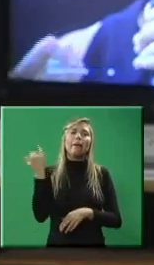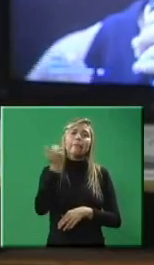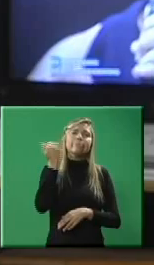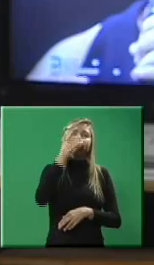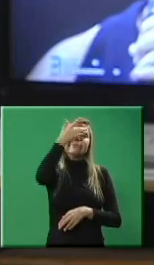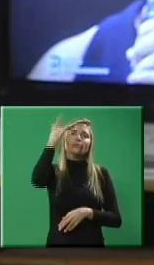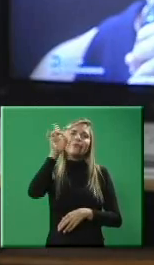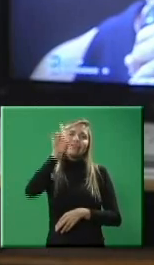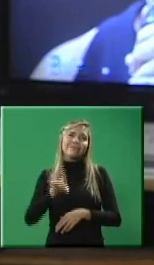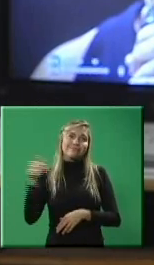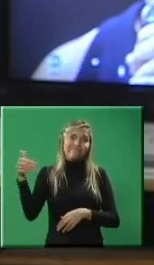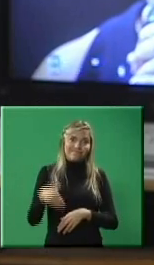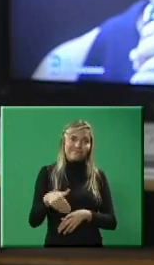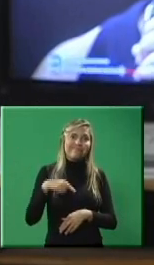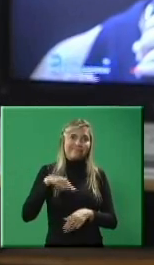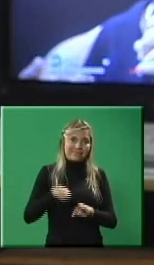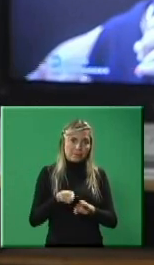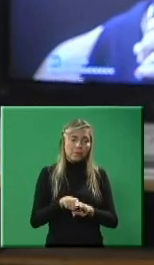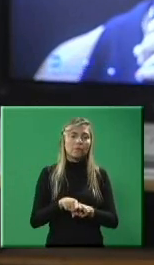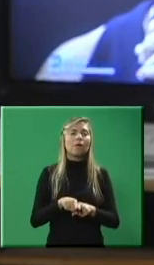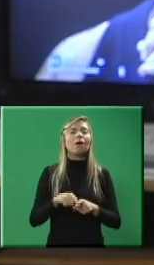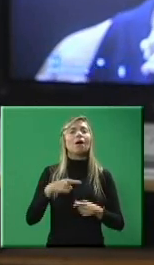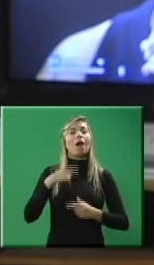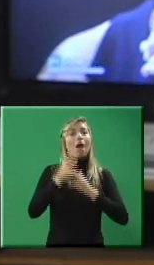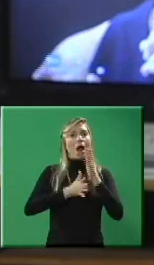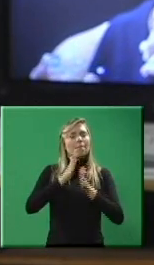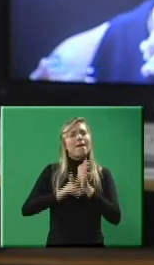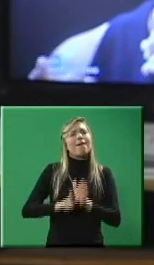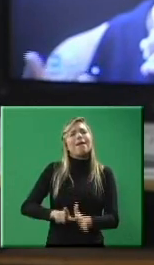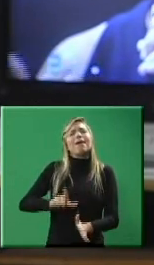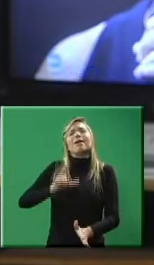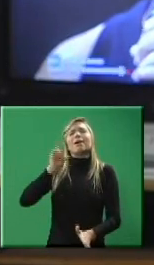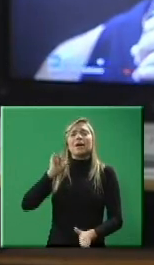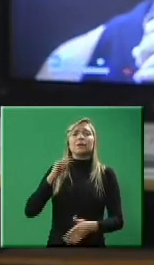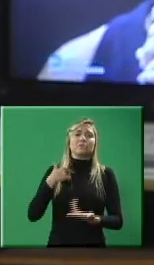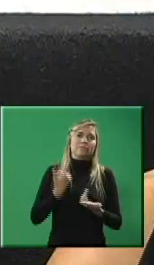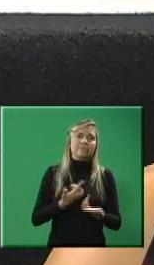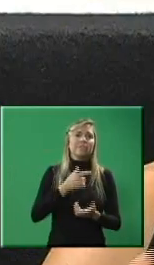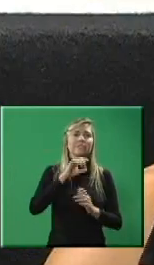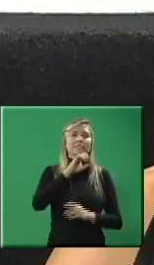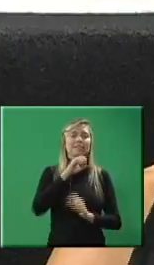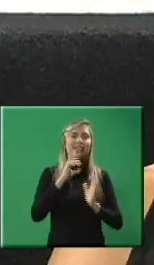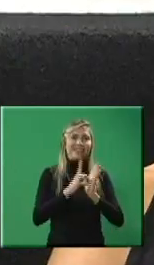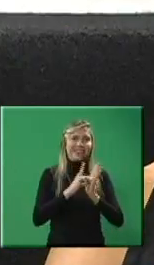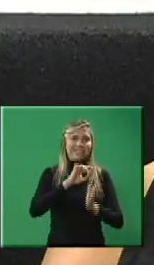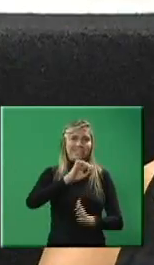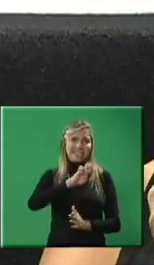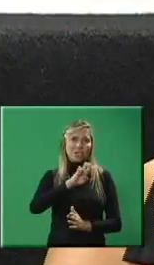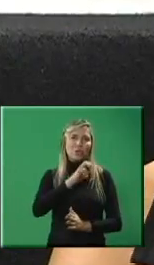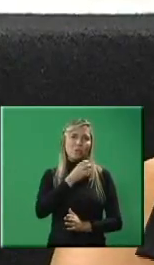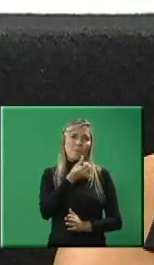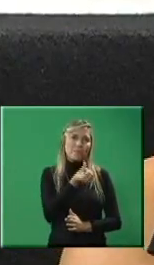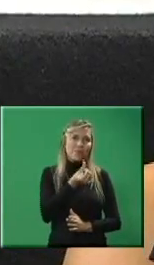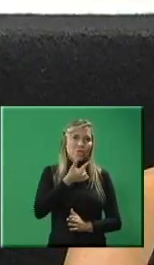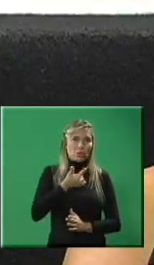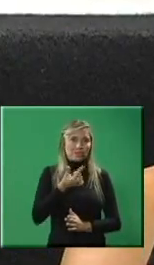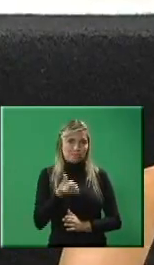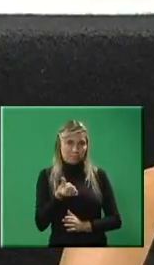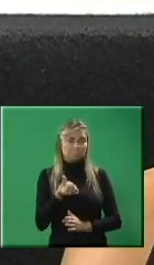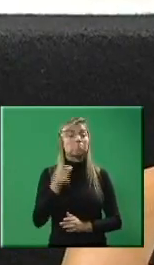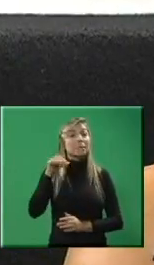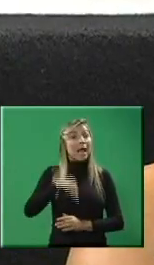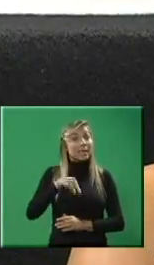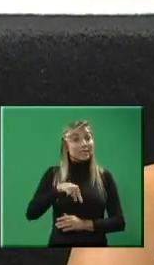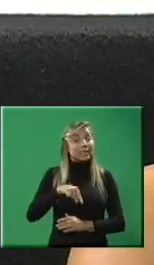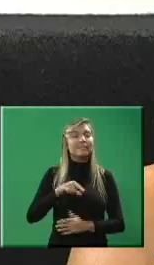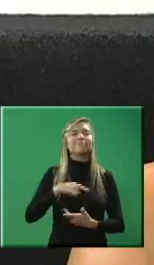a Libras, então, veio junto. Mesmo antes do decreto 5626, a FUNED já tinha preocupação de trabalhar